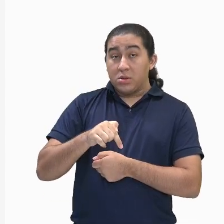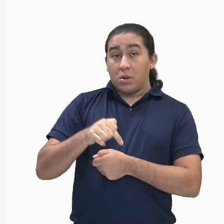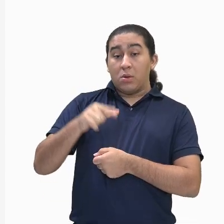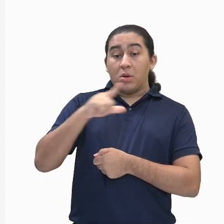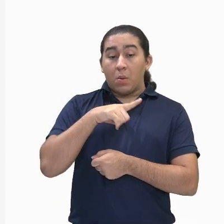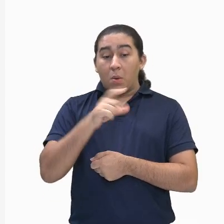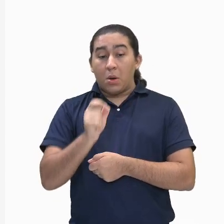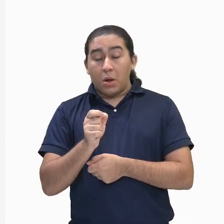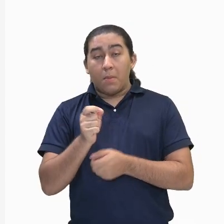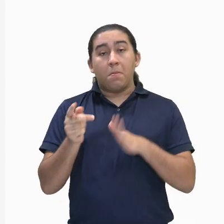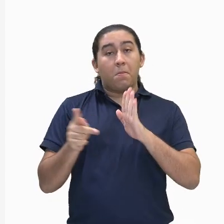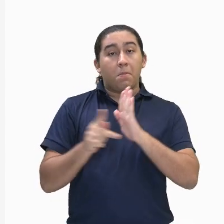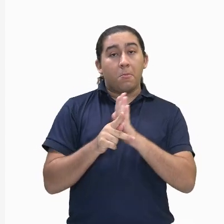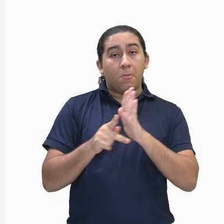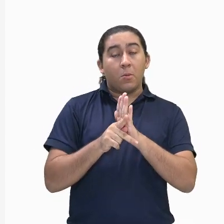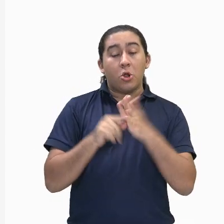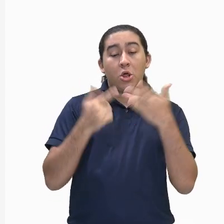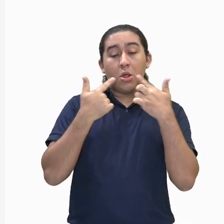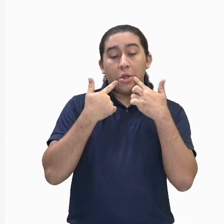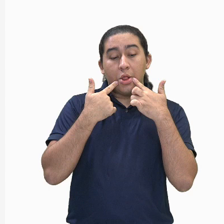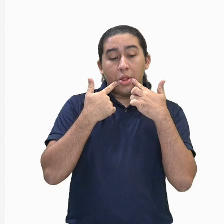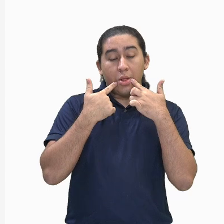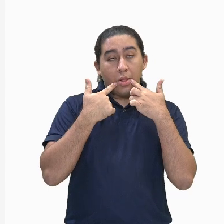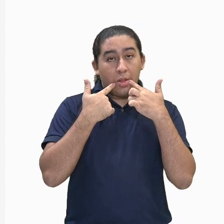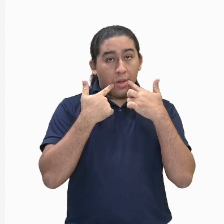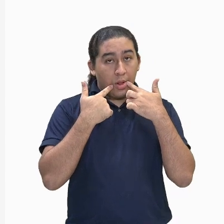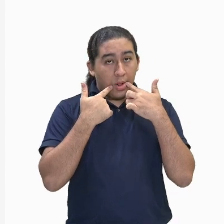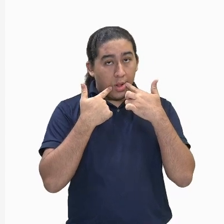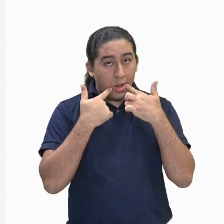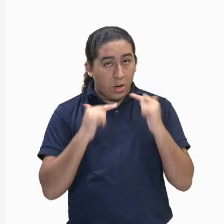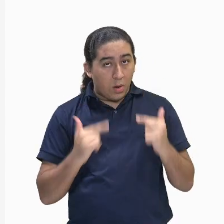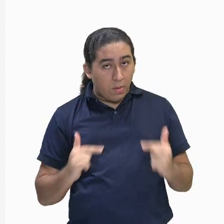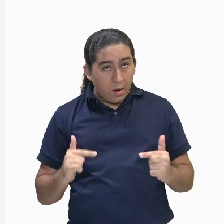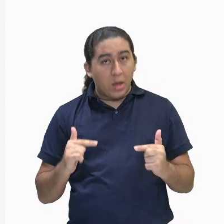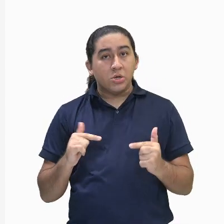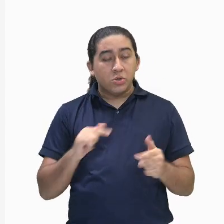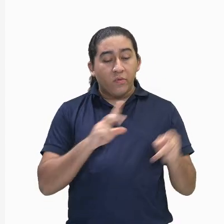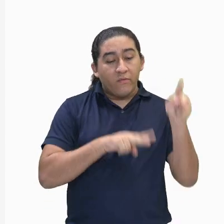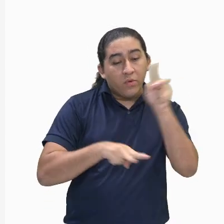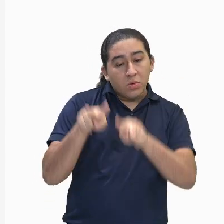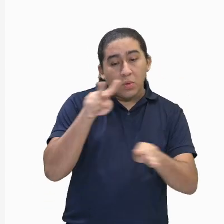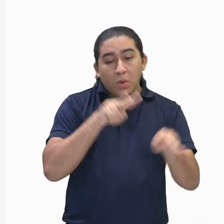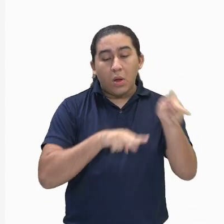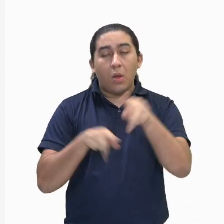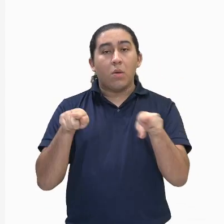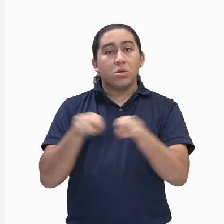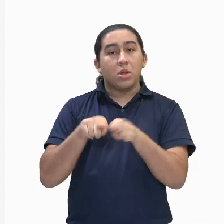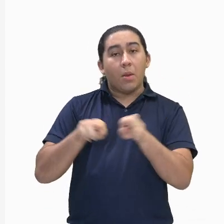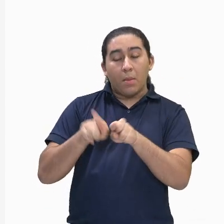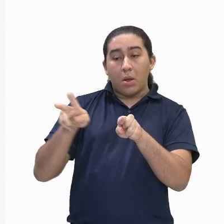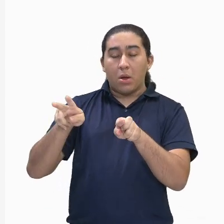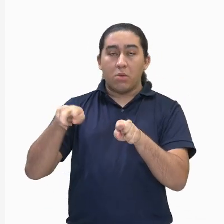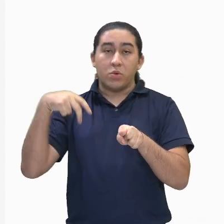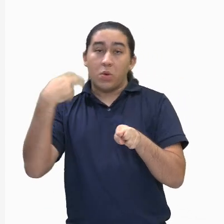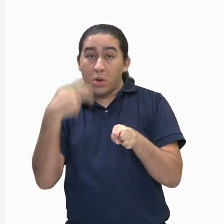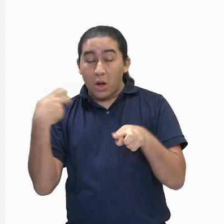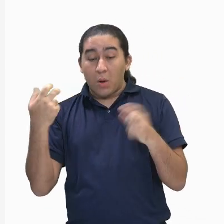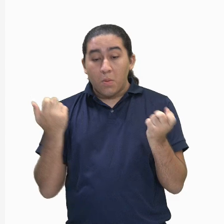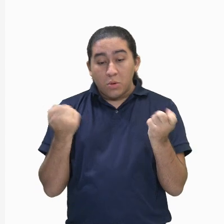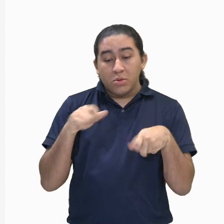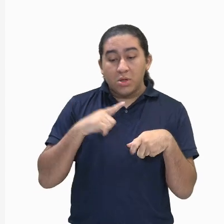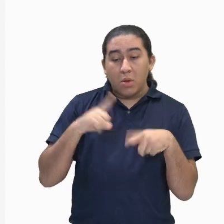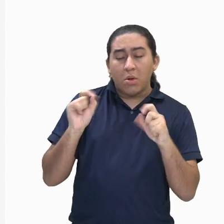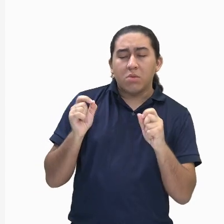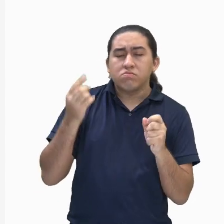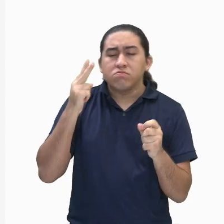entre as linguagens verbal e não verbal são suavizadas, permitindo que